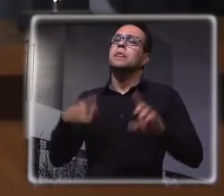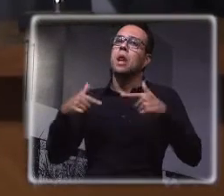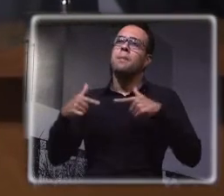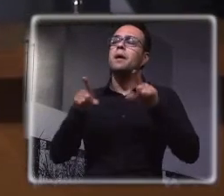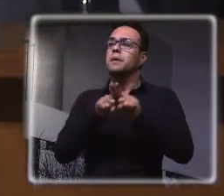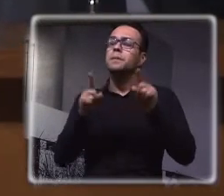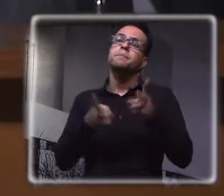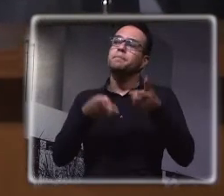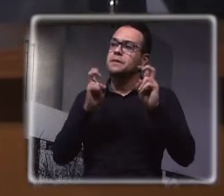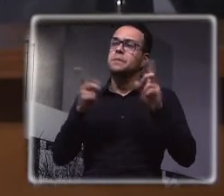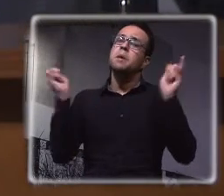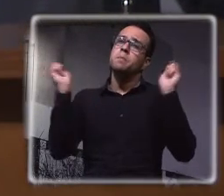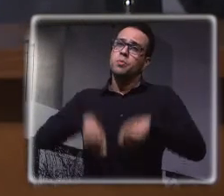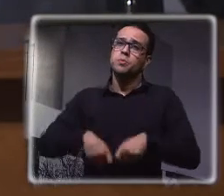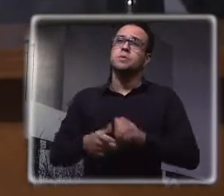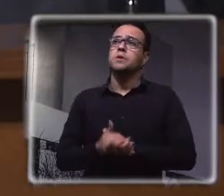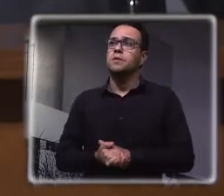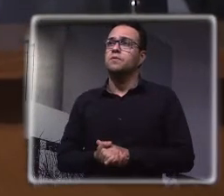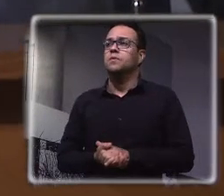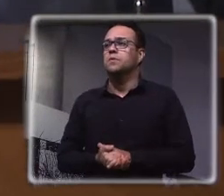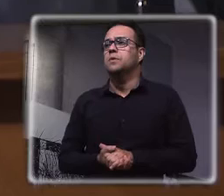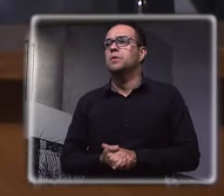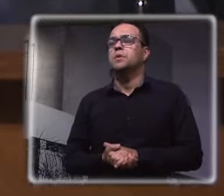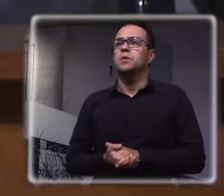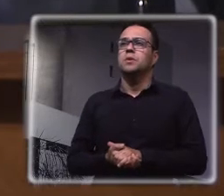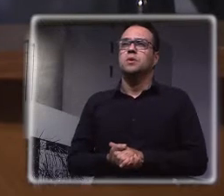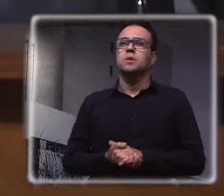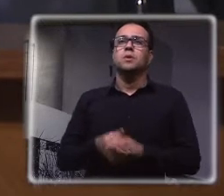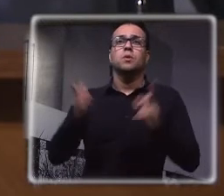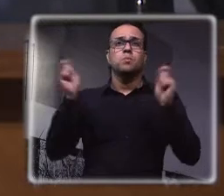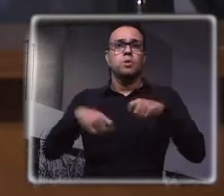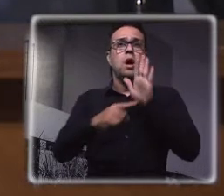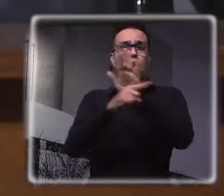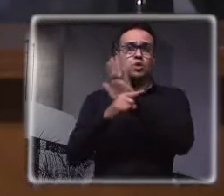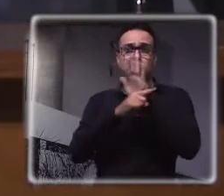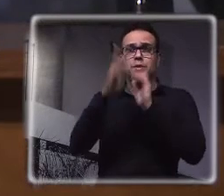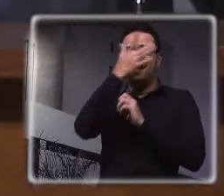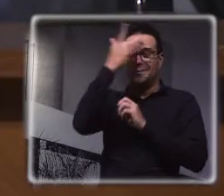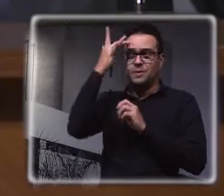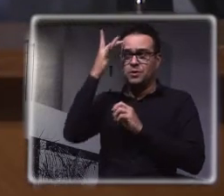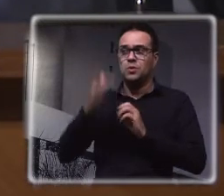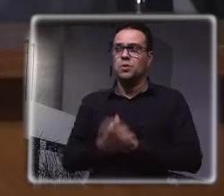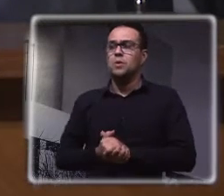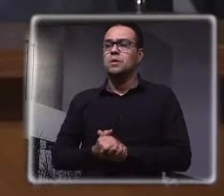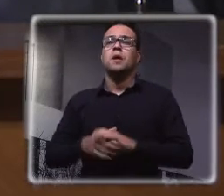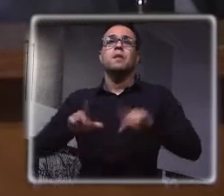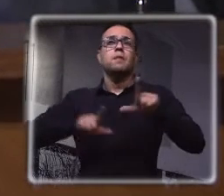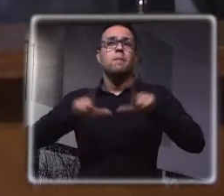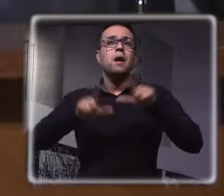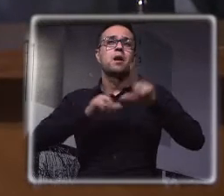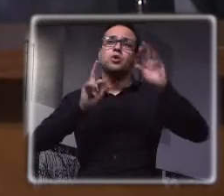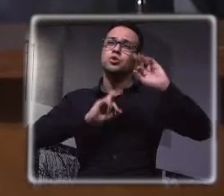perceber que é possível uma luz no fim do túnel, é possível ajudar essas pessoas a, então, trabalhar de uma